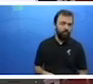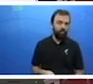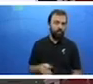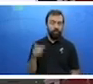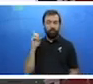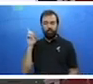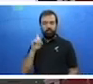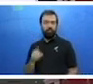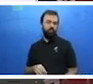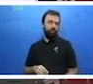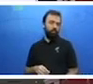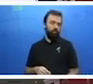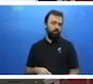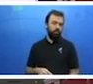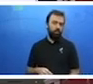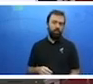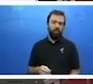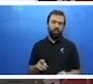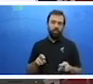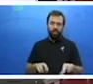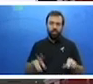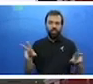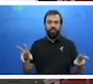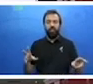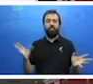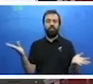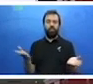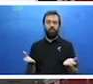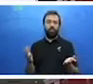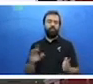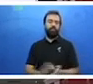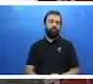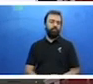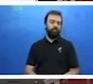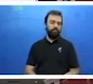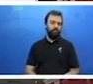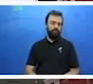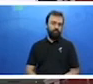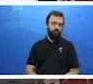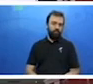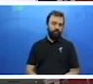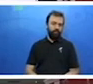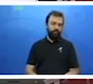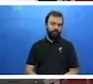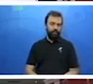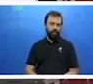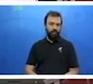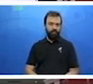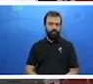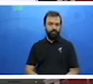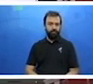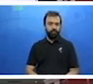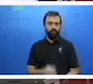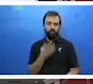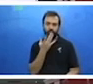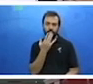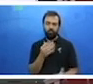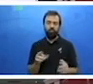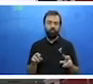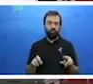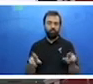gente percebe que não era a mesma coisa. Olha como eram divididas as regiões, cada cor está representando